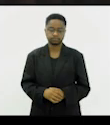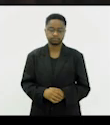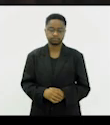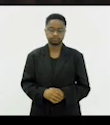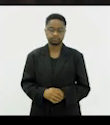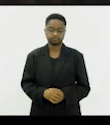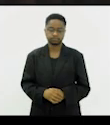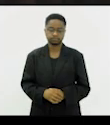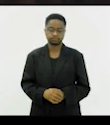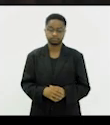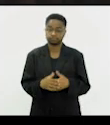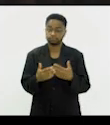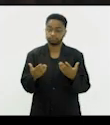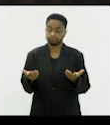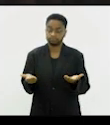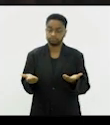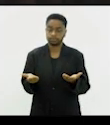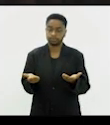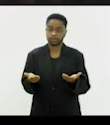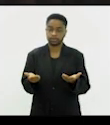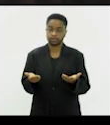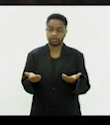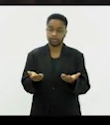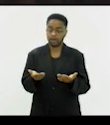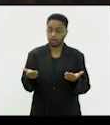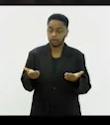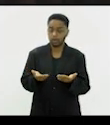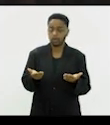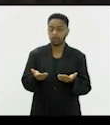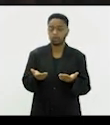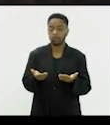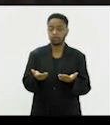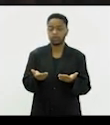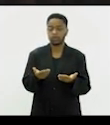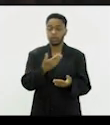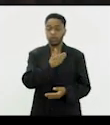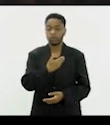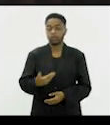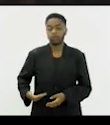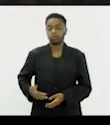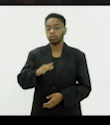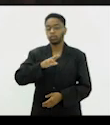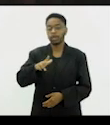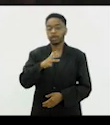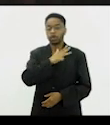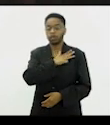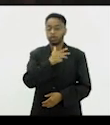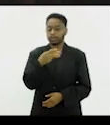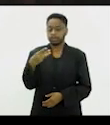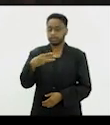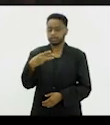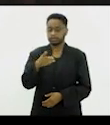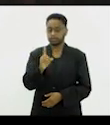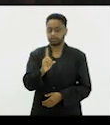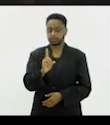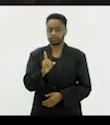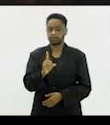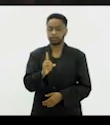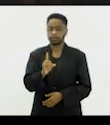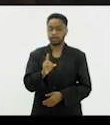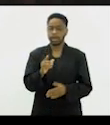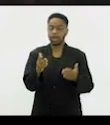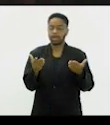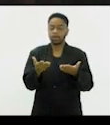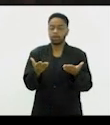E está caminhando para um governo não Lula 3, mas sim para